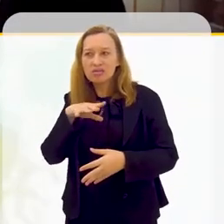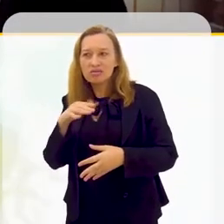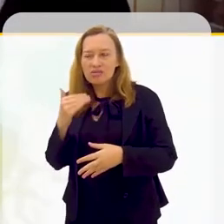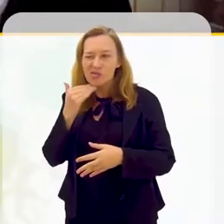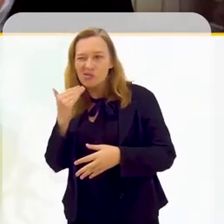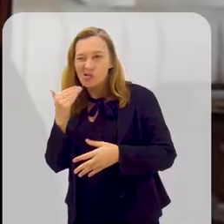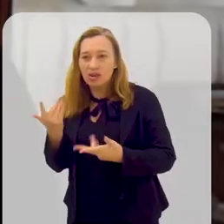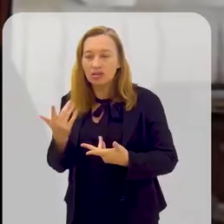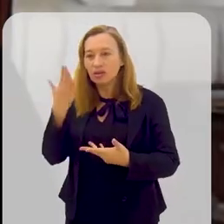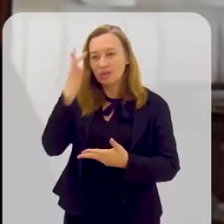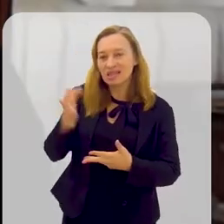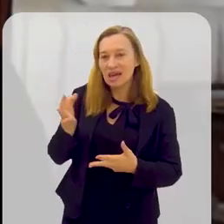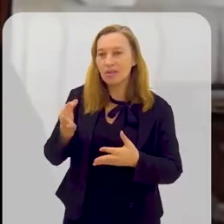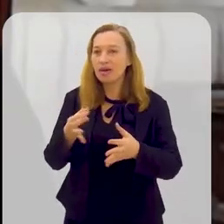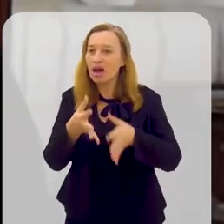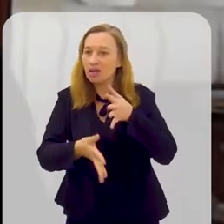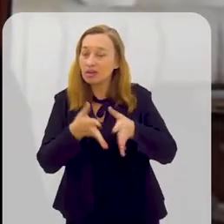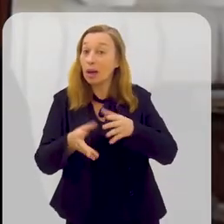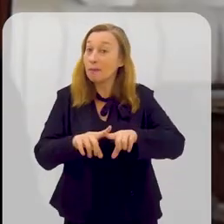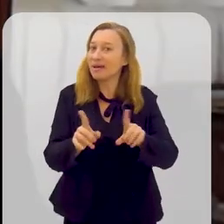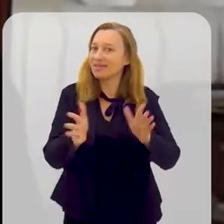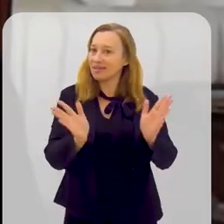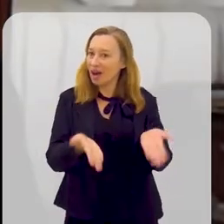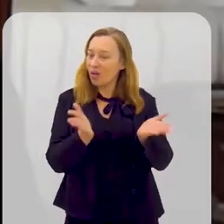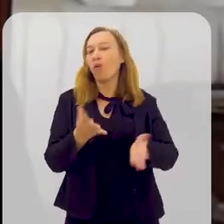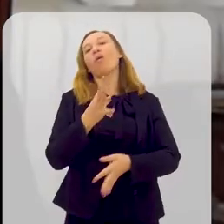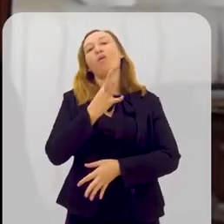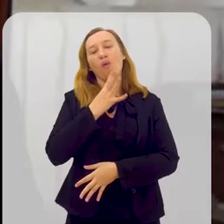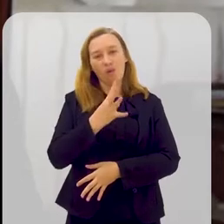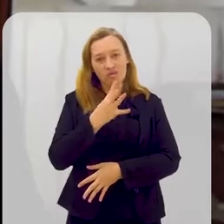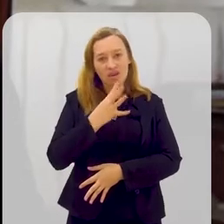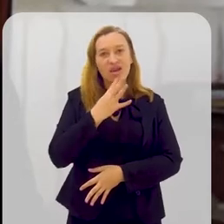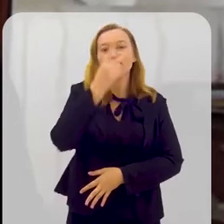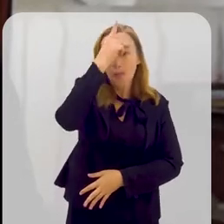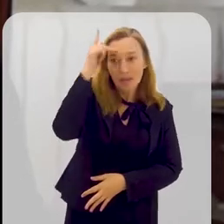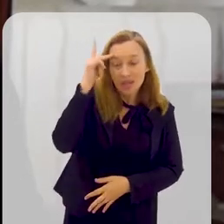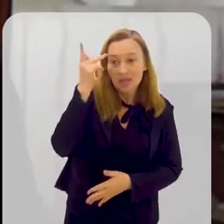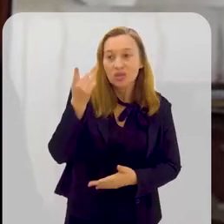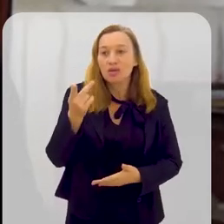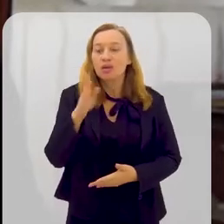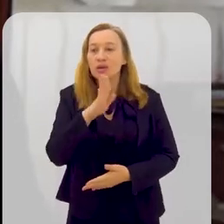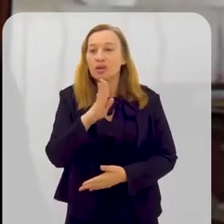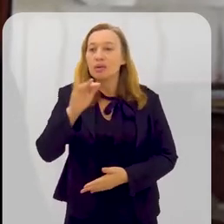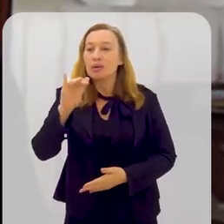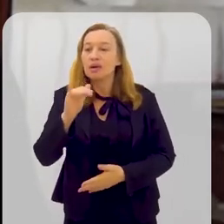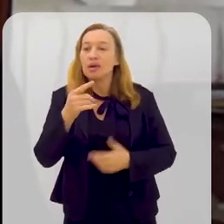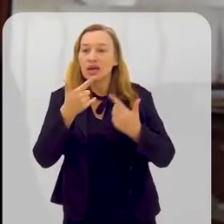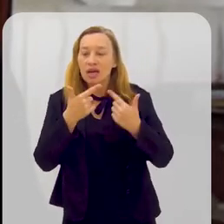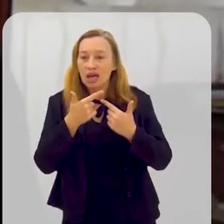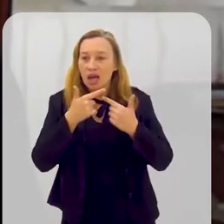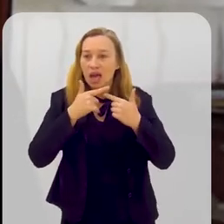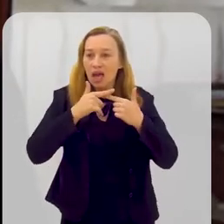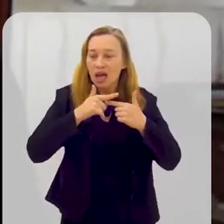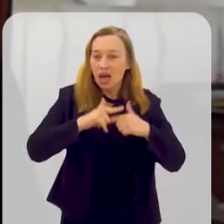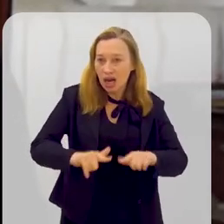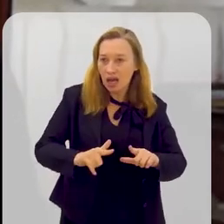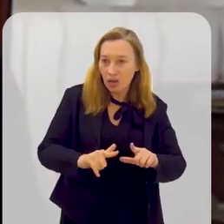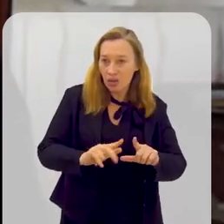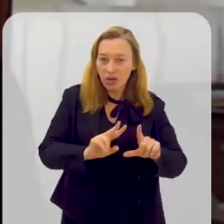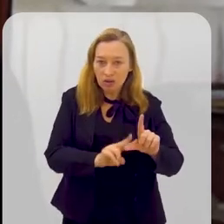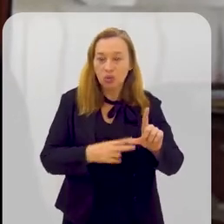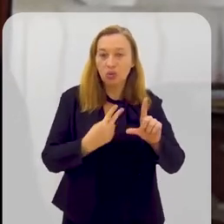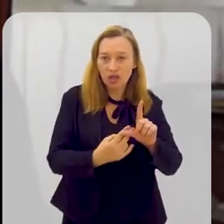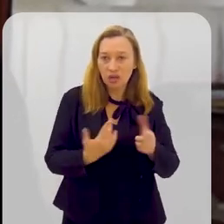trancado e não sabe a língua de sinais agora eu conheço pessoas bilíngues